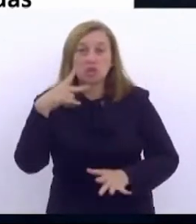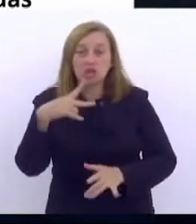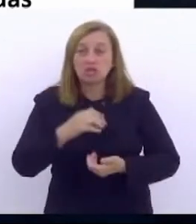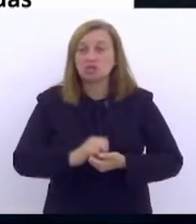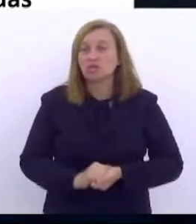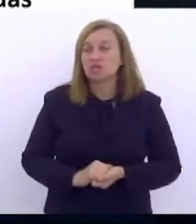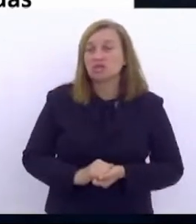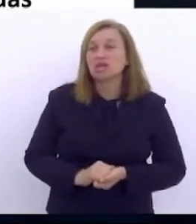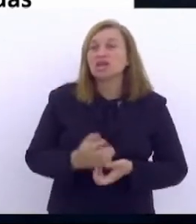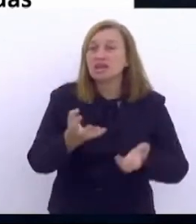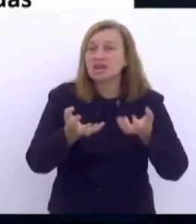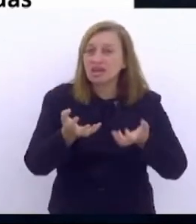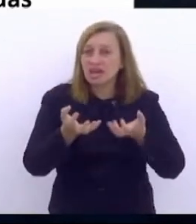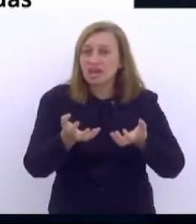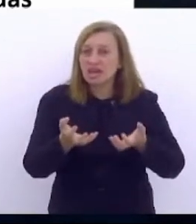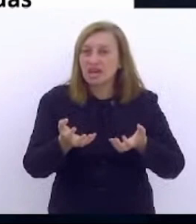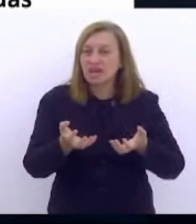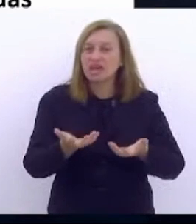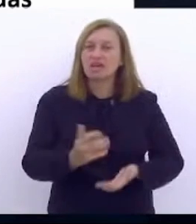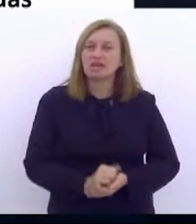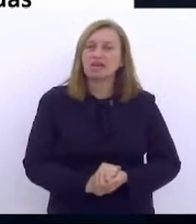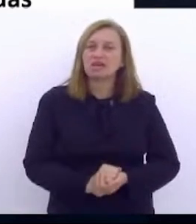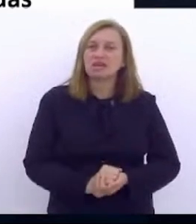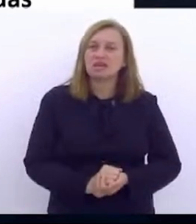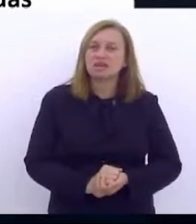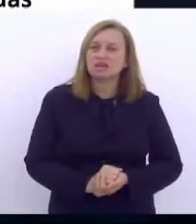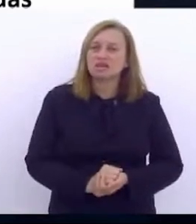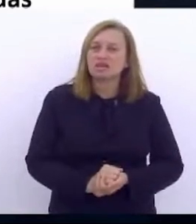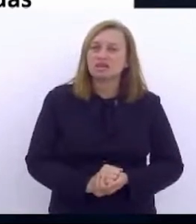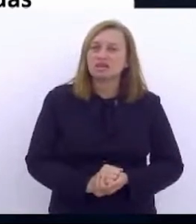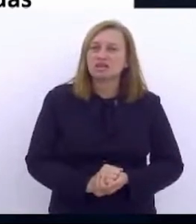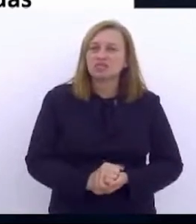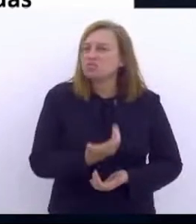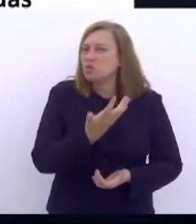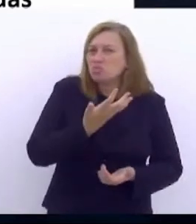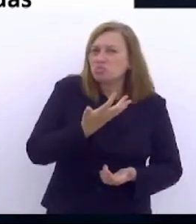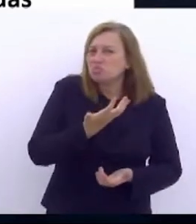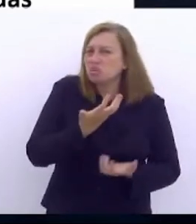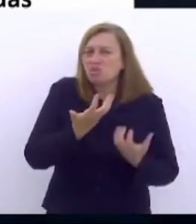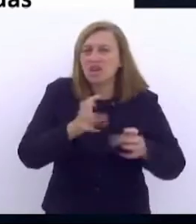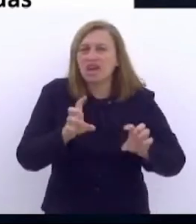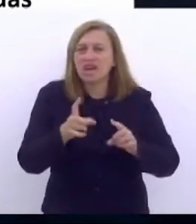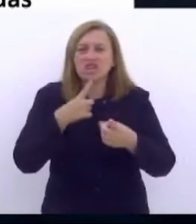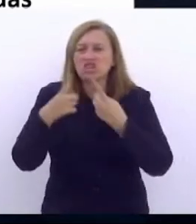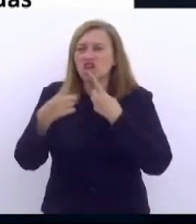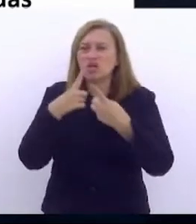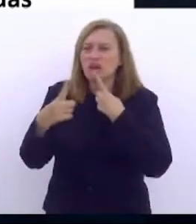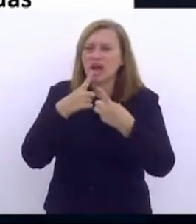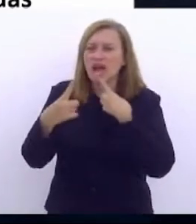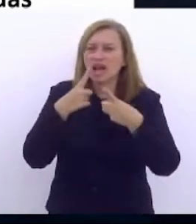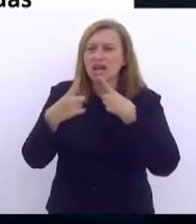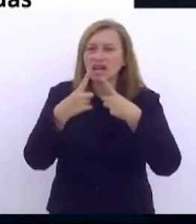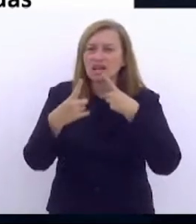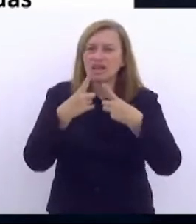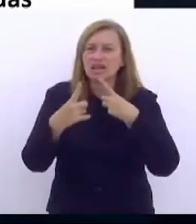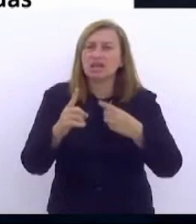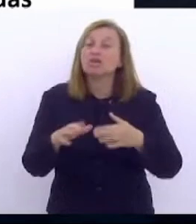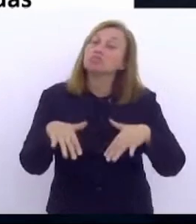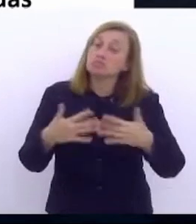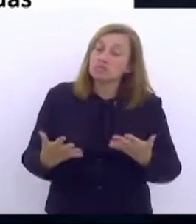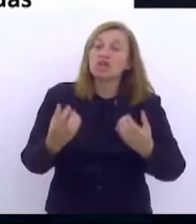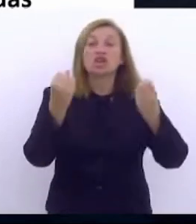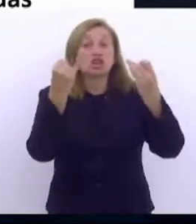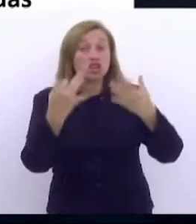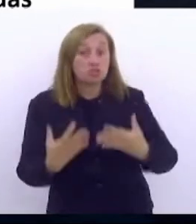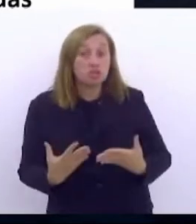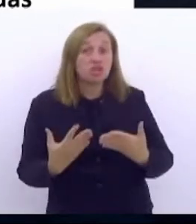que quer colocar a sua agenda de maneira, sem dialogar, né, e por isso, talvez explique,